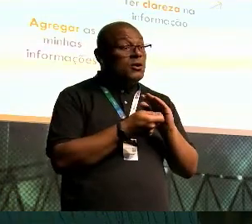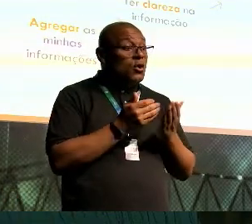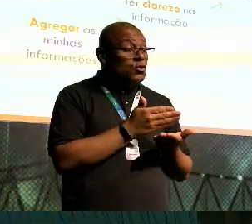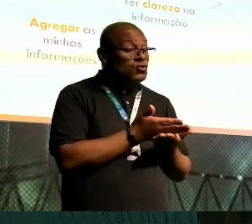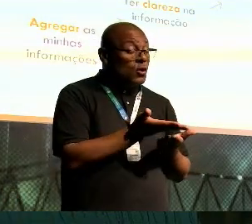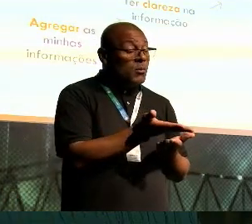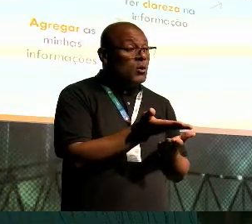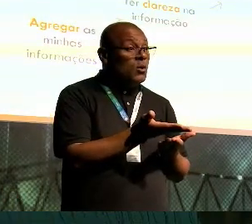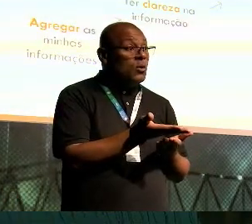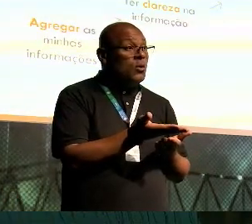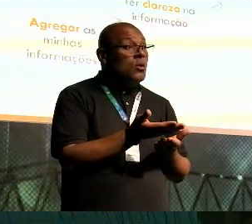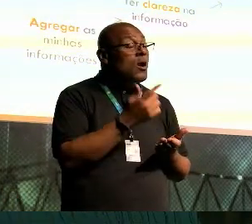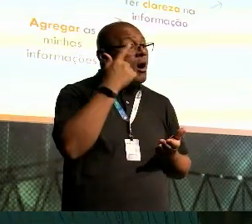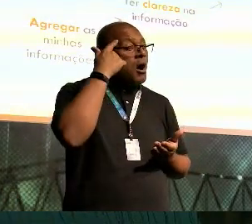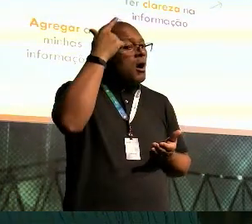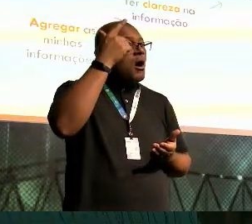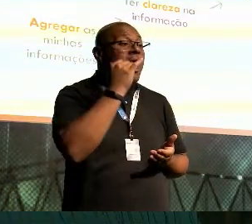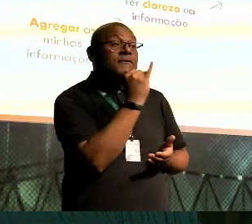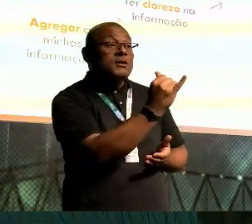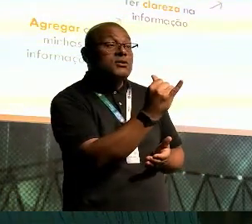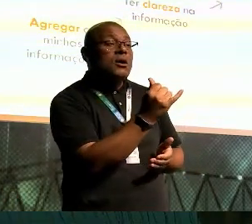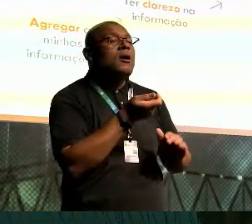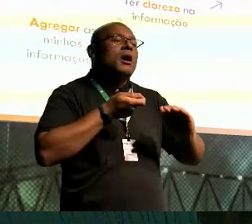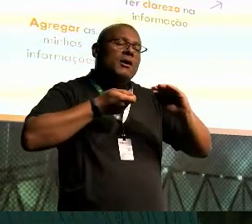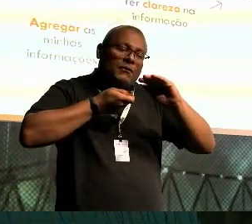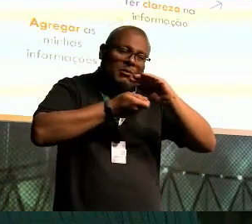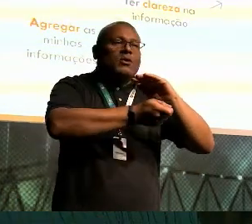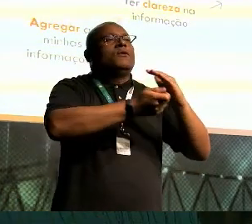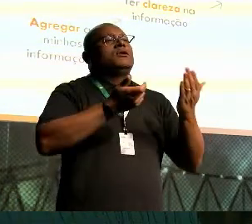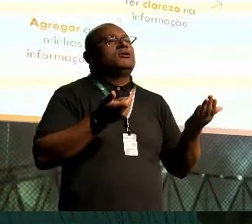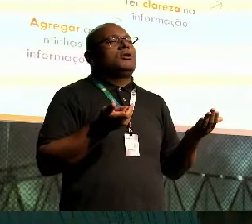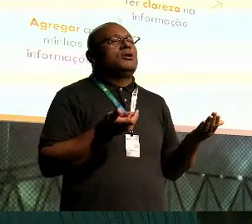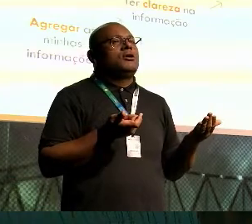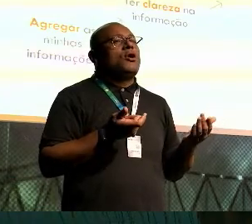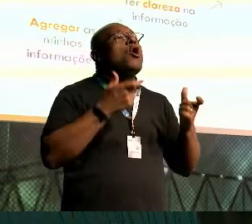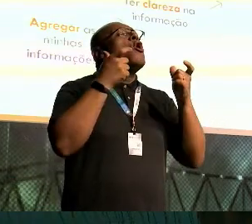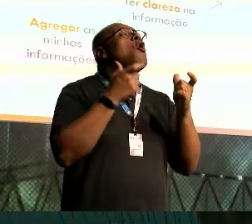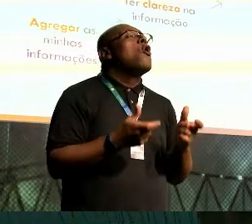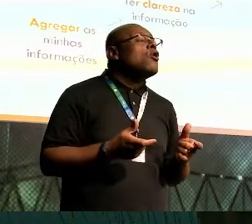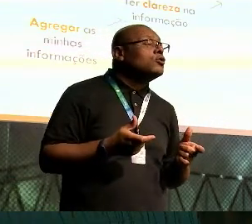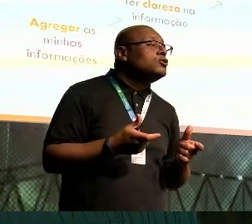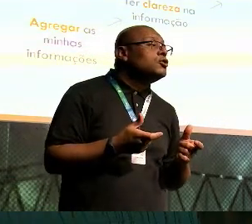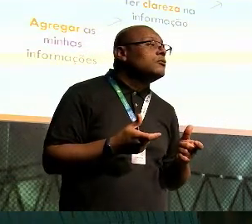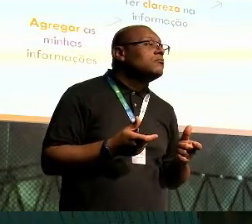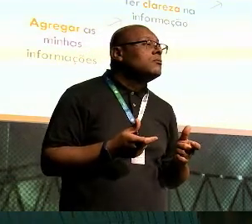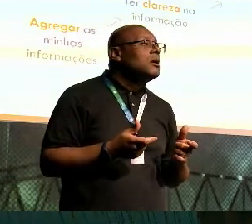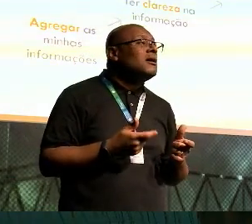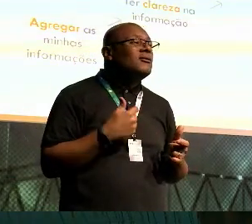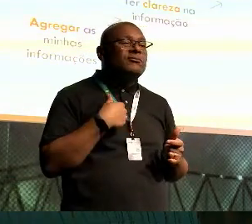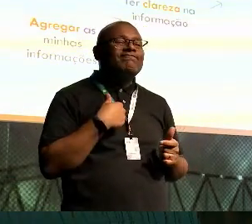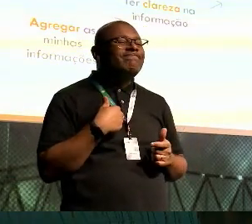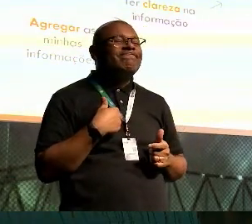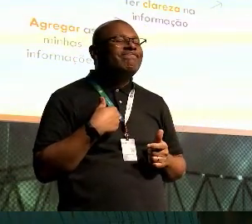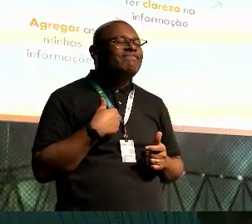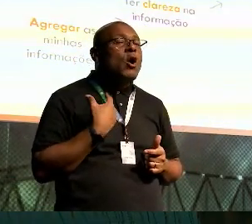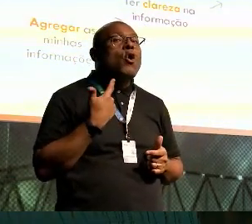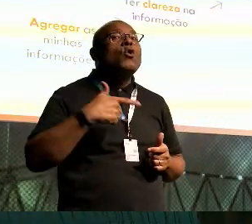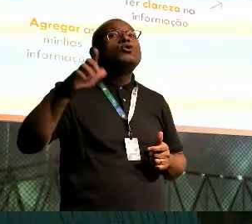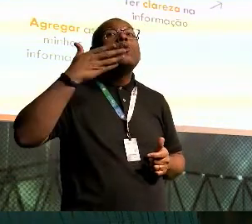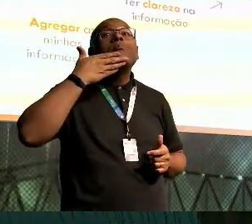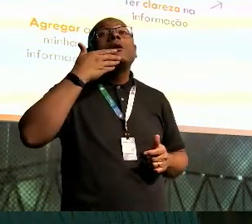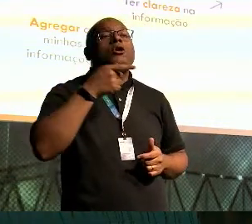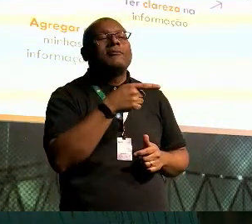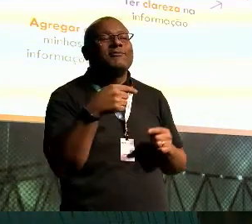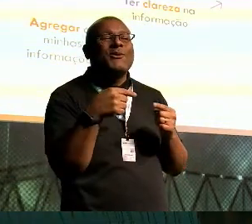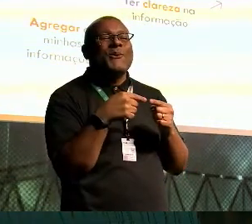isso? Qual que é o insight que eu tenho que dar? Vamos aplicar esse dinheiro? Vamos aplicar onde? Novamente, talvez não é comigo, mas onde é melhor para o